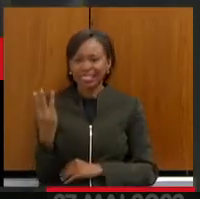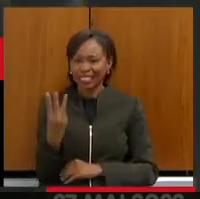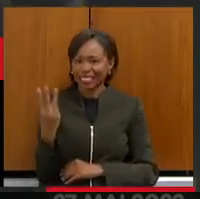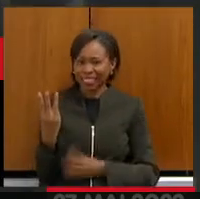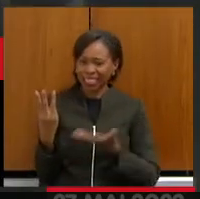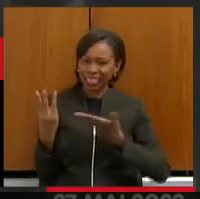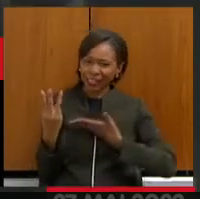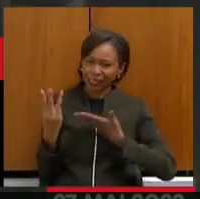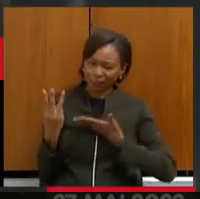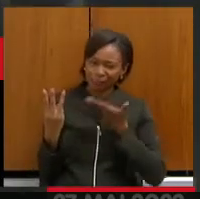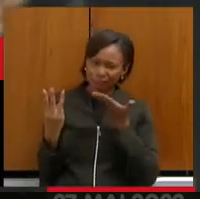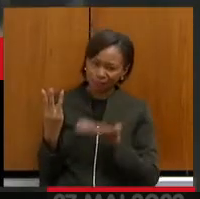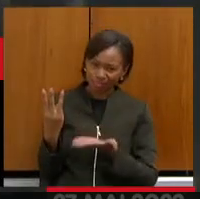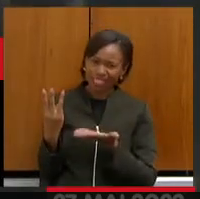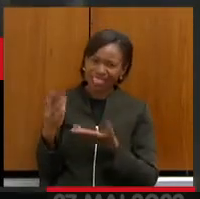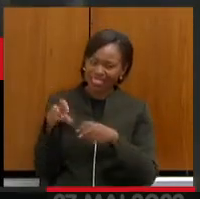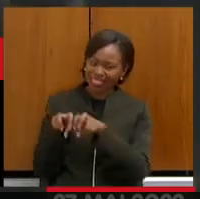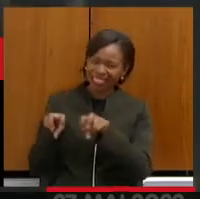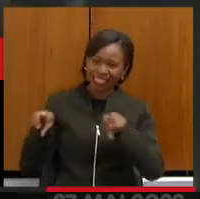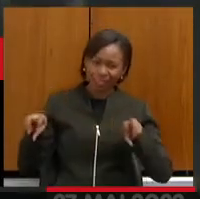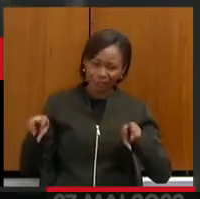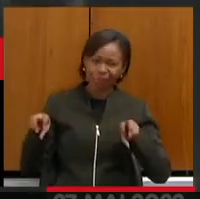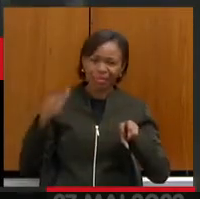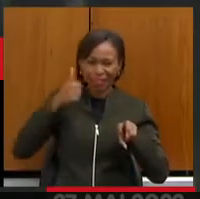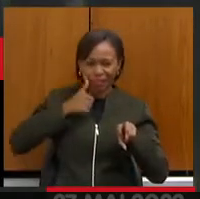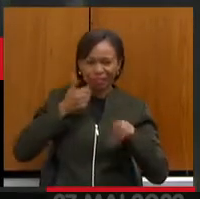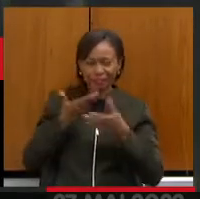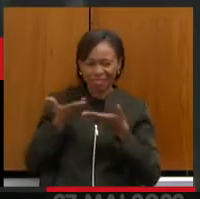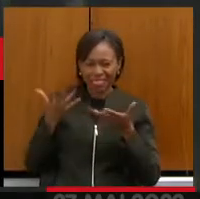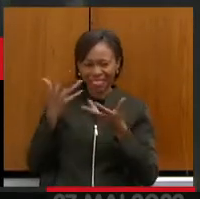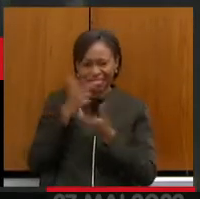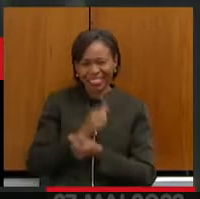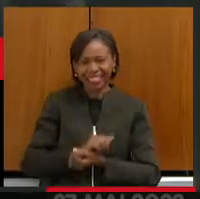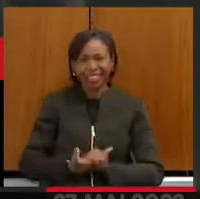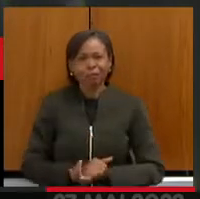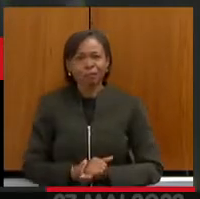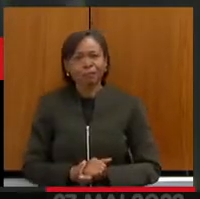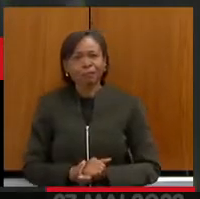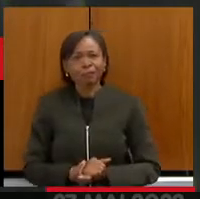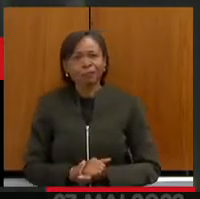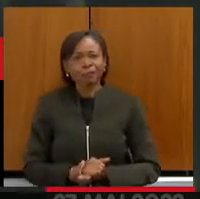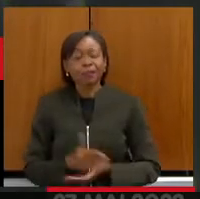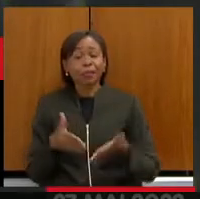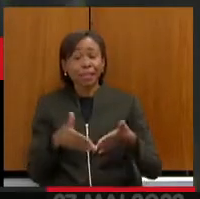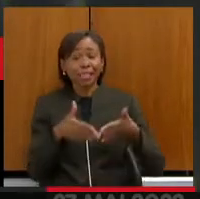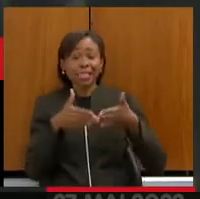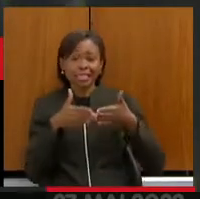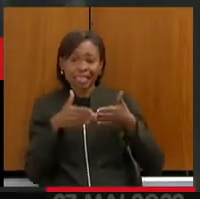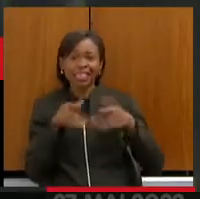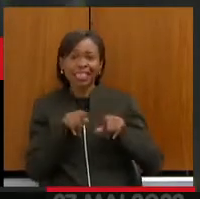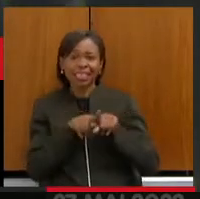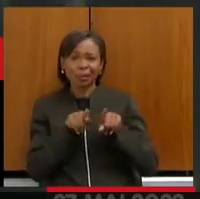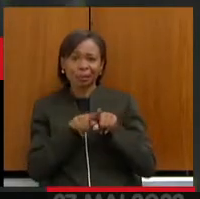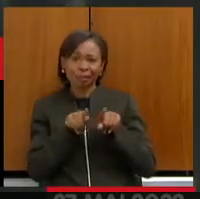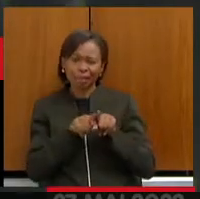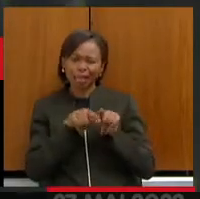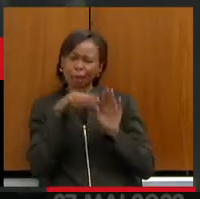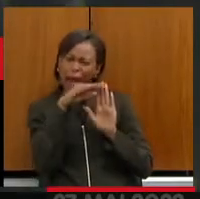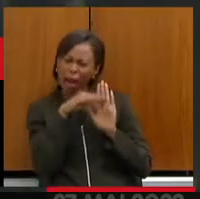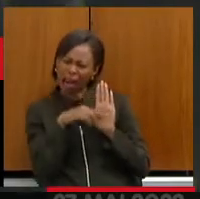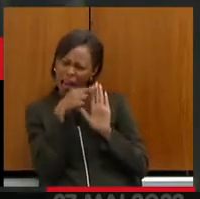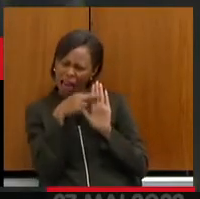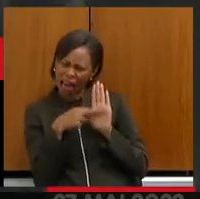companheiras que estão compondo essa belíssima mesa de mulheres vou pedir licença também para quebrar o protocolo